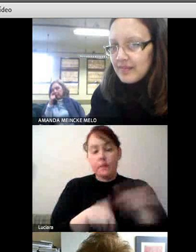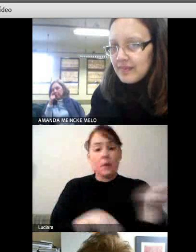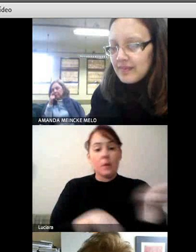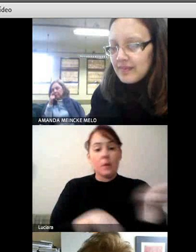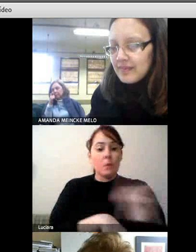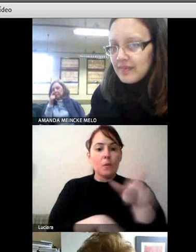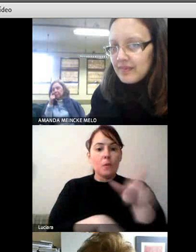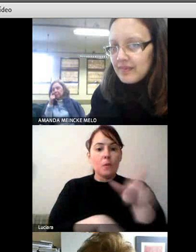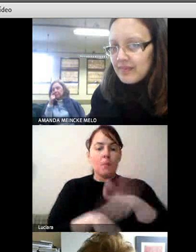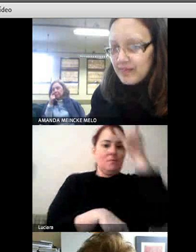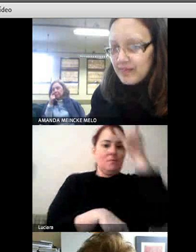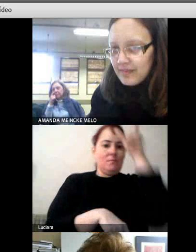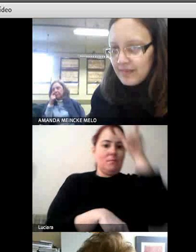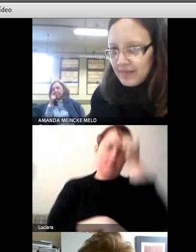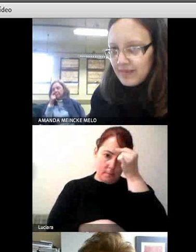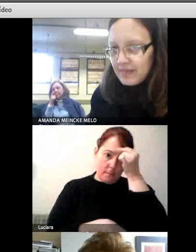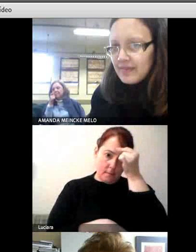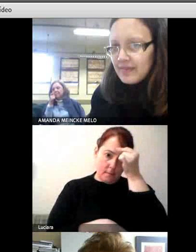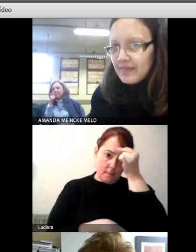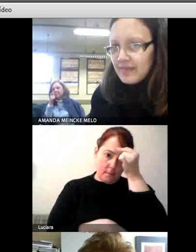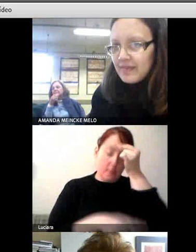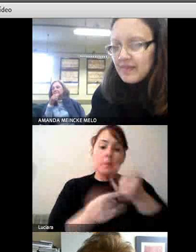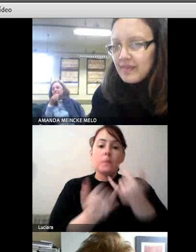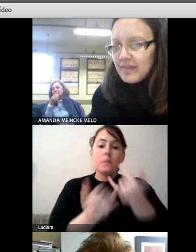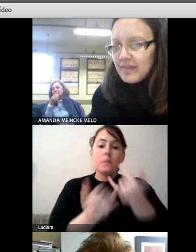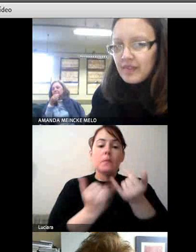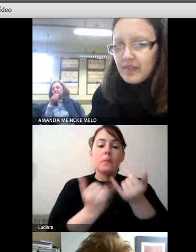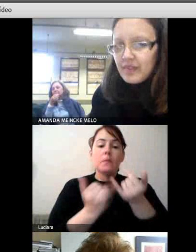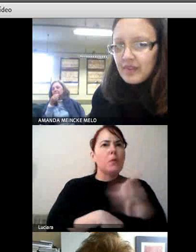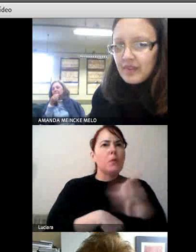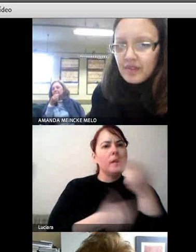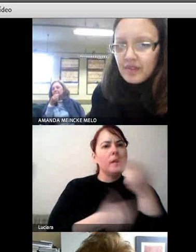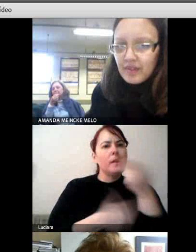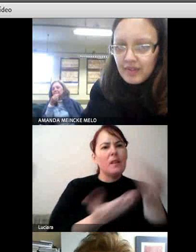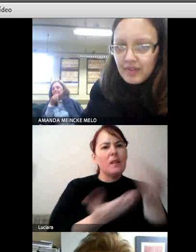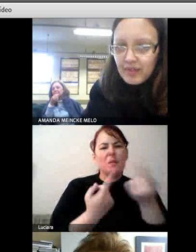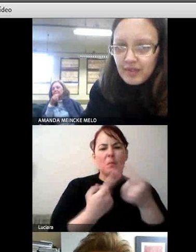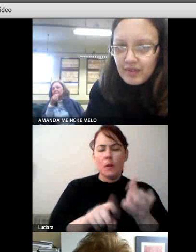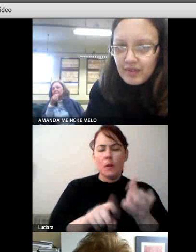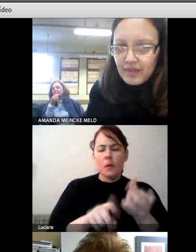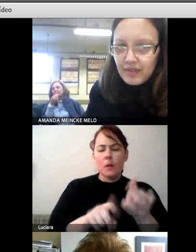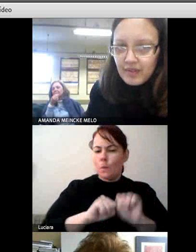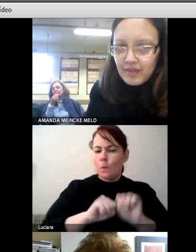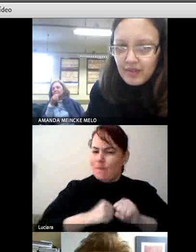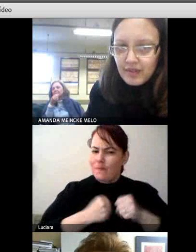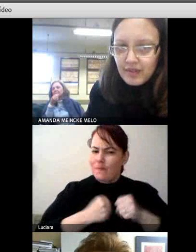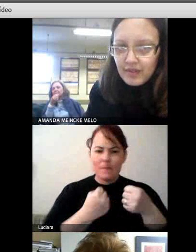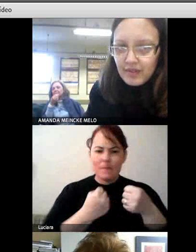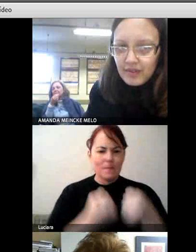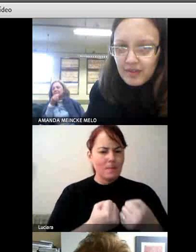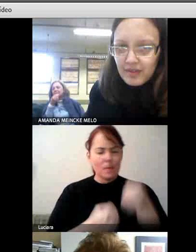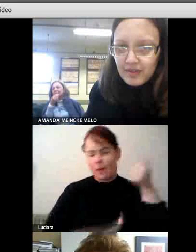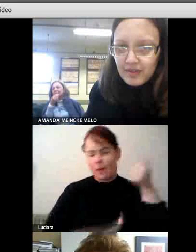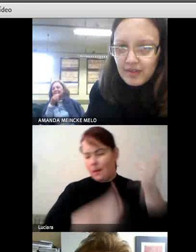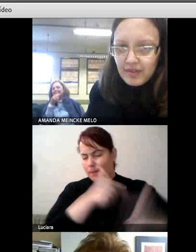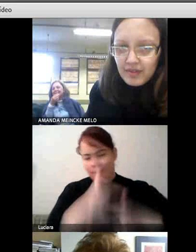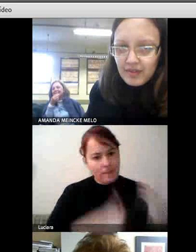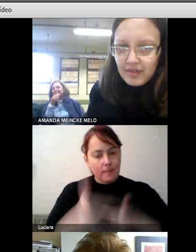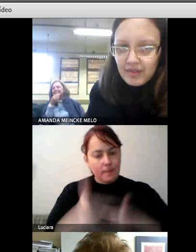universidades, começamos uma formação do professor universitário e dos